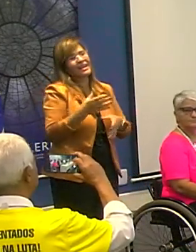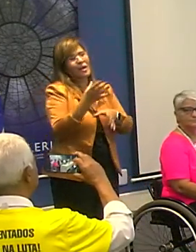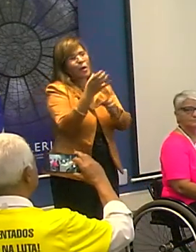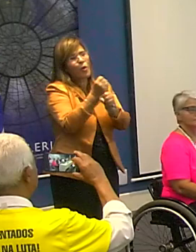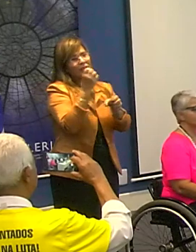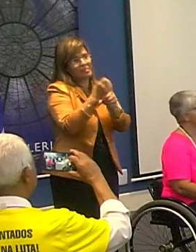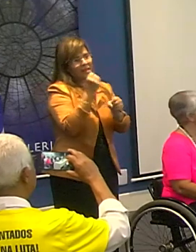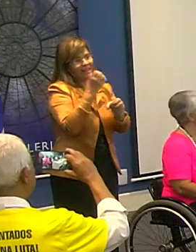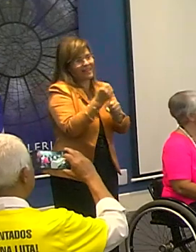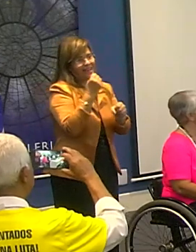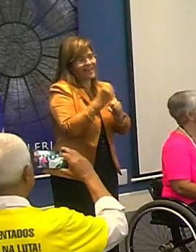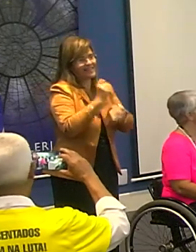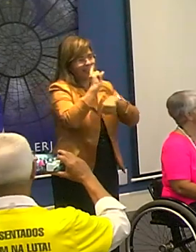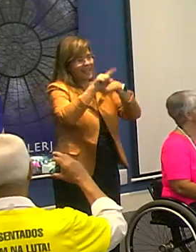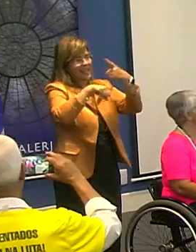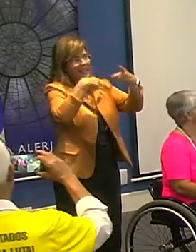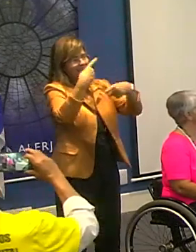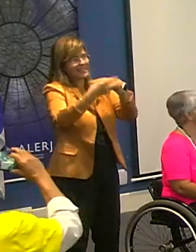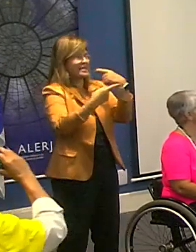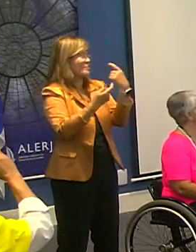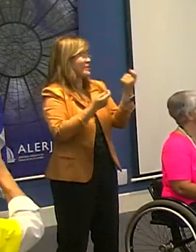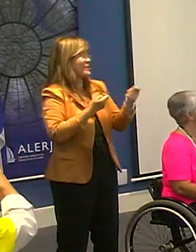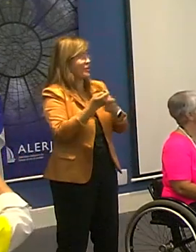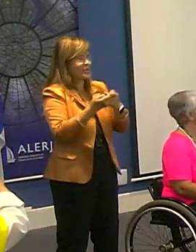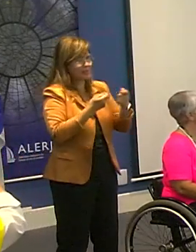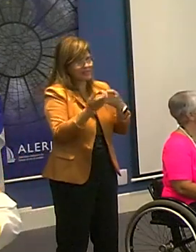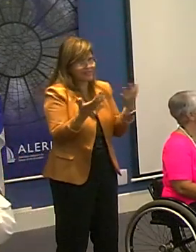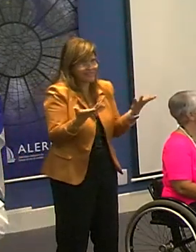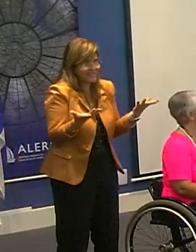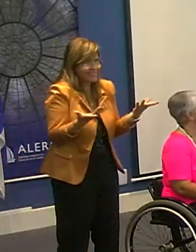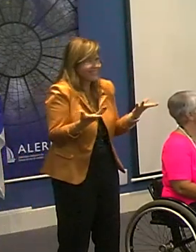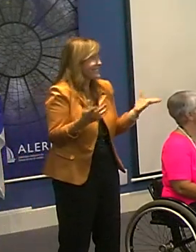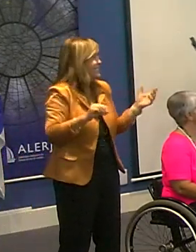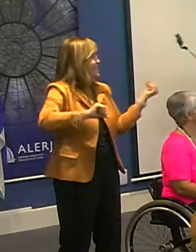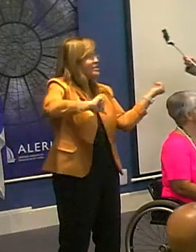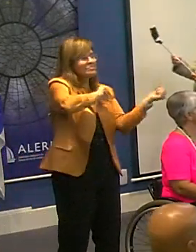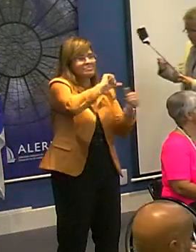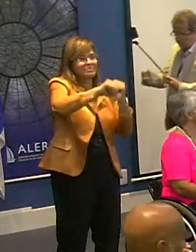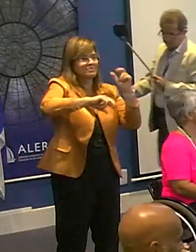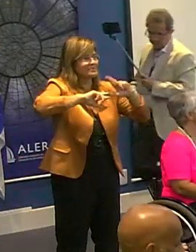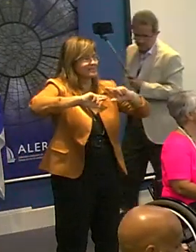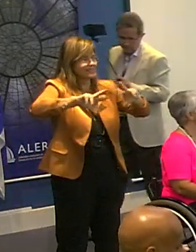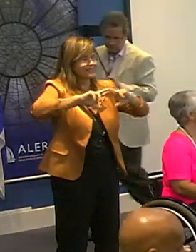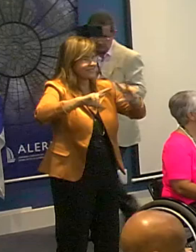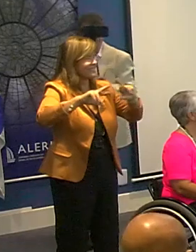contabilidade e depois eu virei economista, completamente diferente. Mas eu